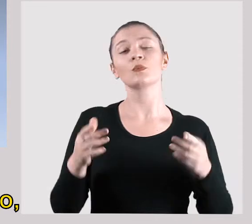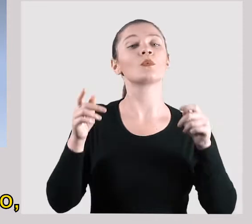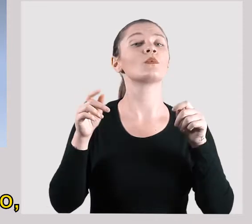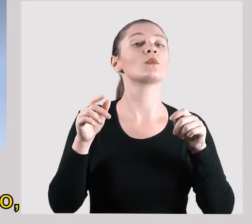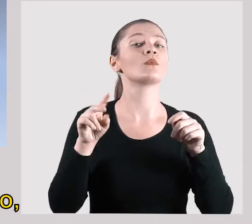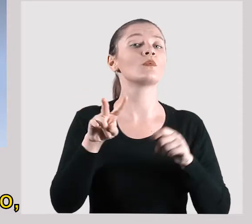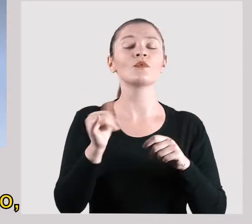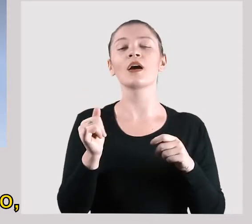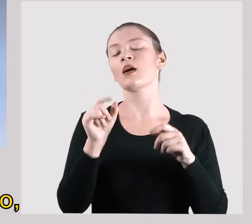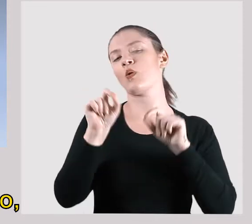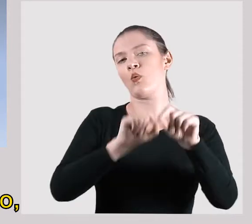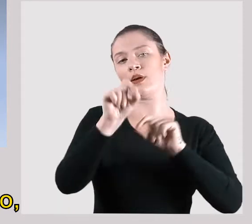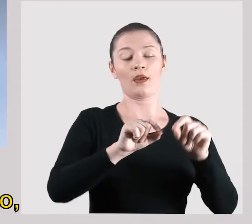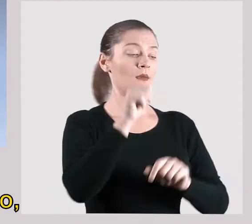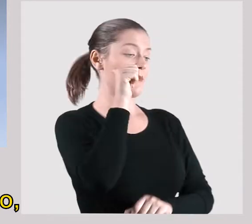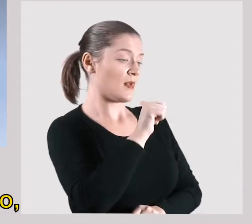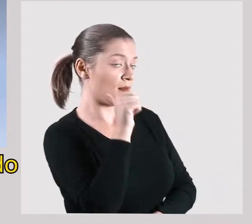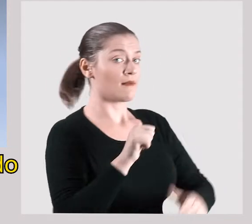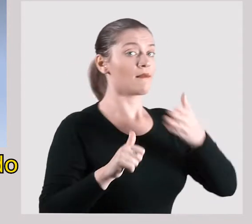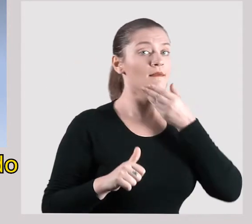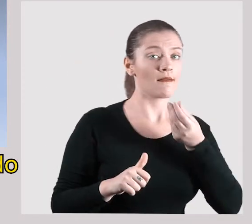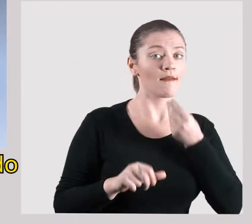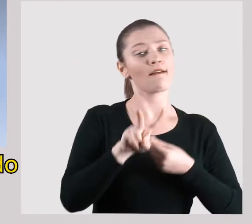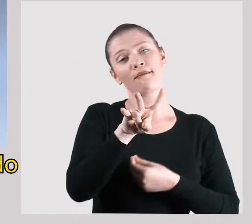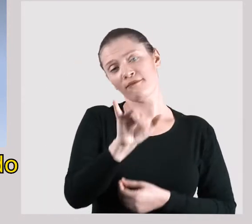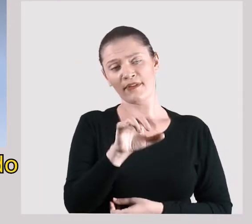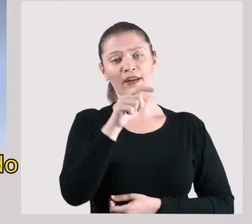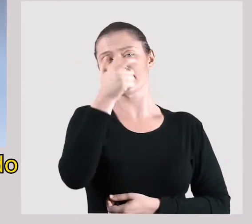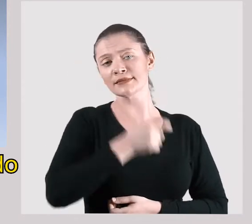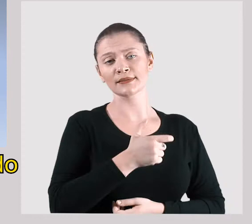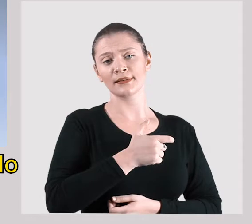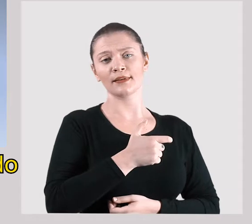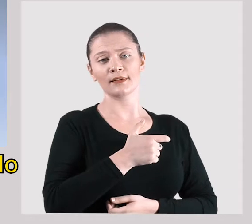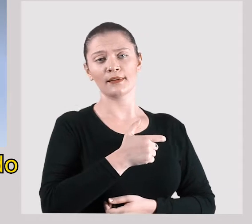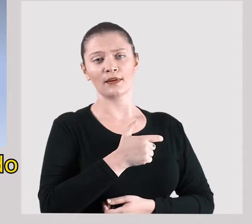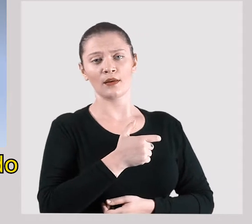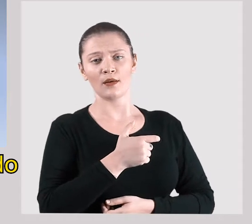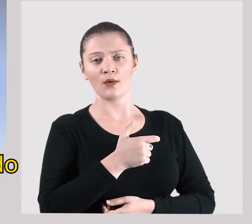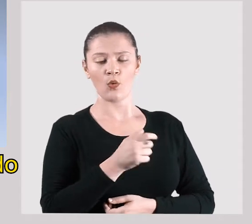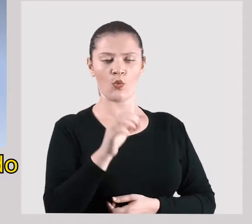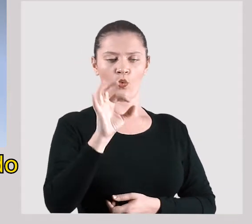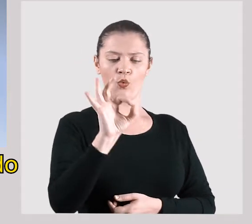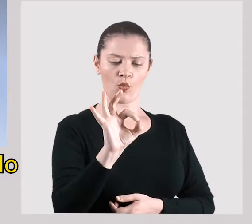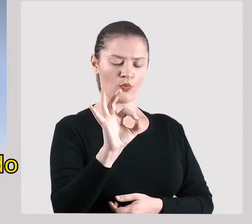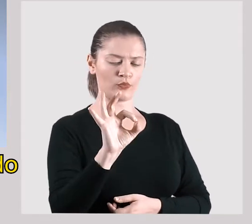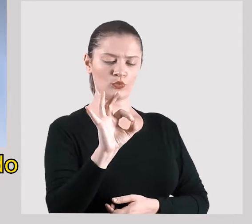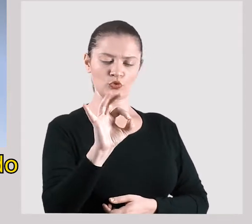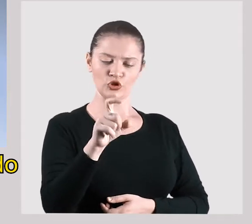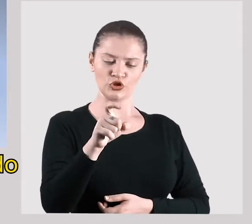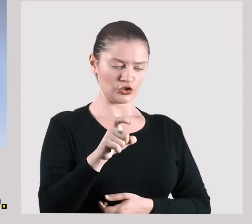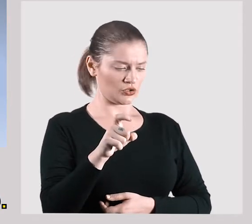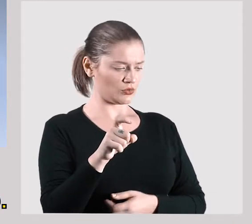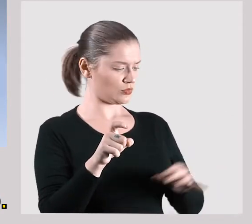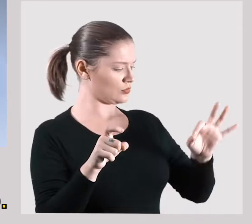ser um sexo feminino ou sexo masculino, conforme um óvulo X se juntando com um cromossoma